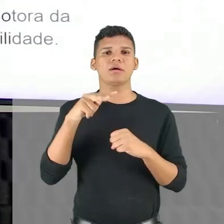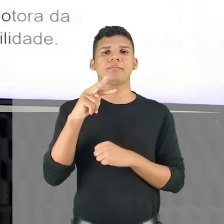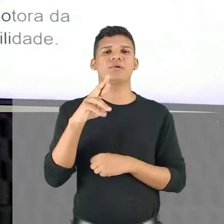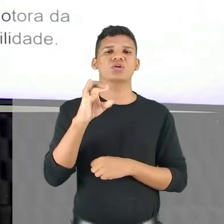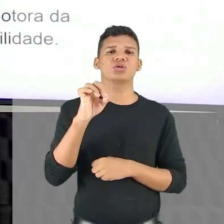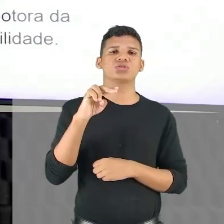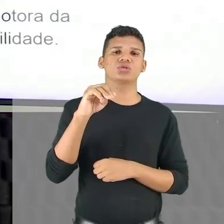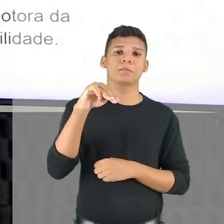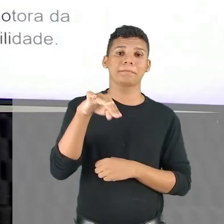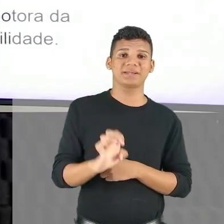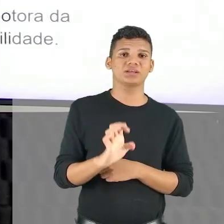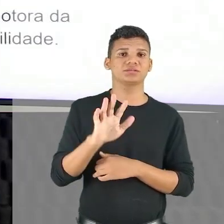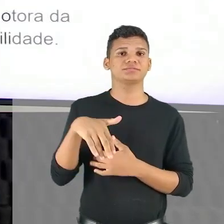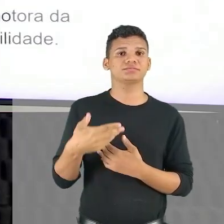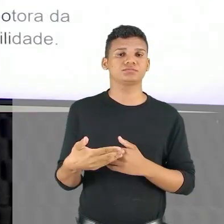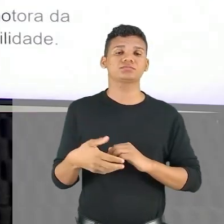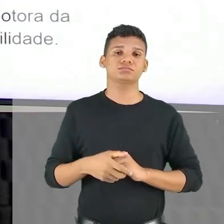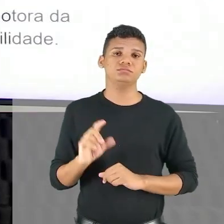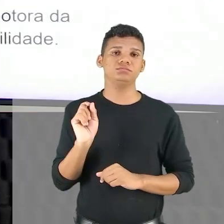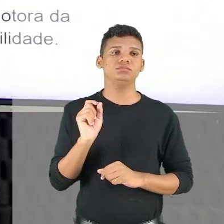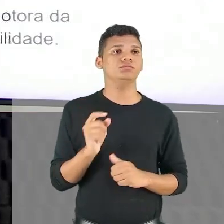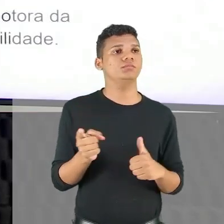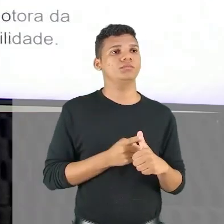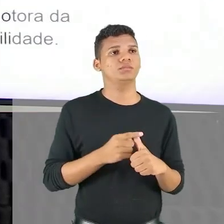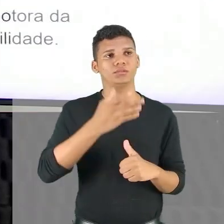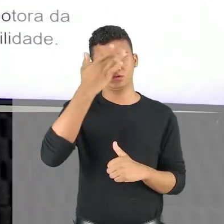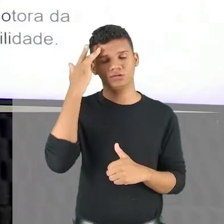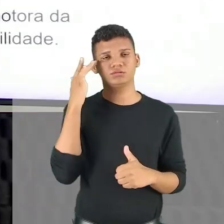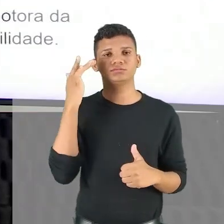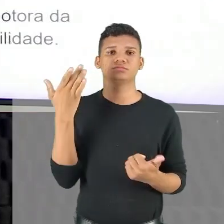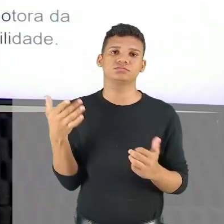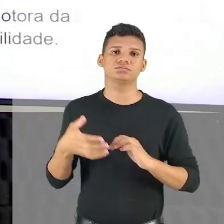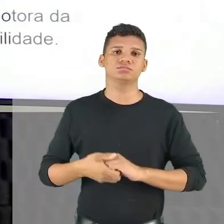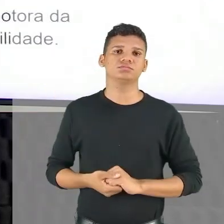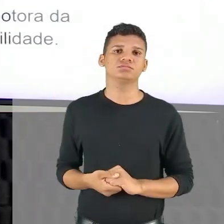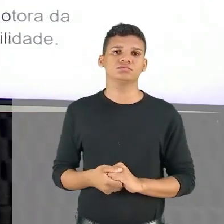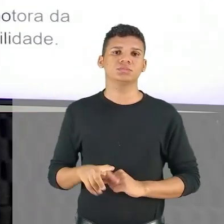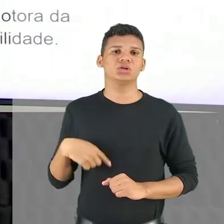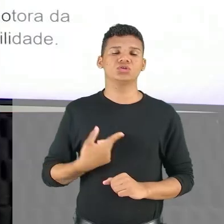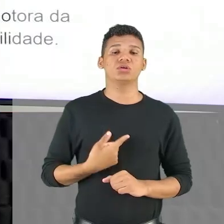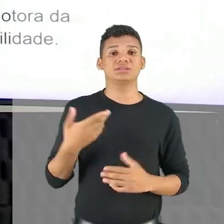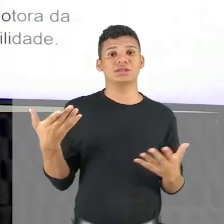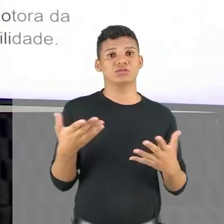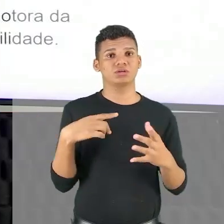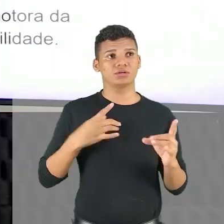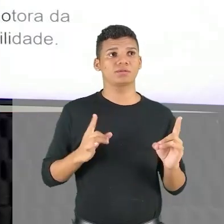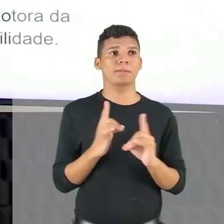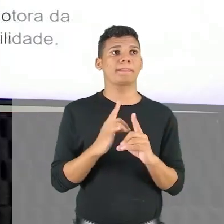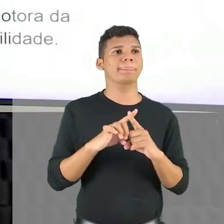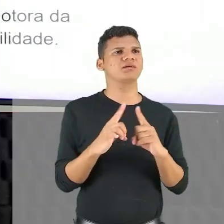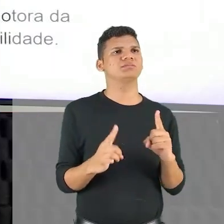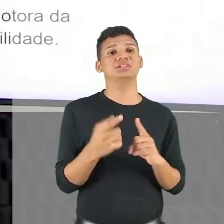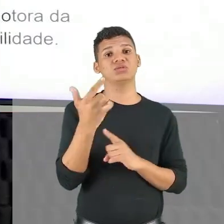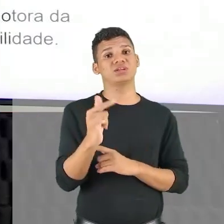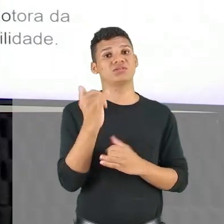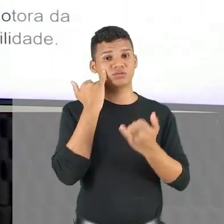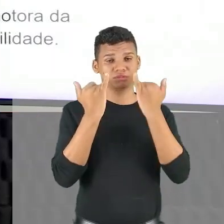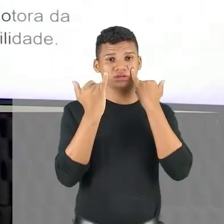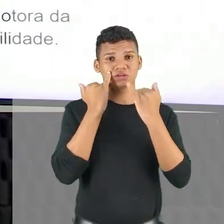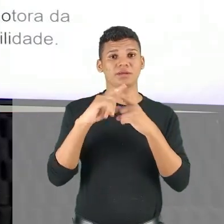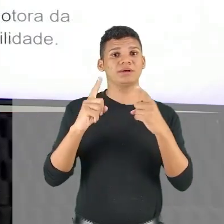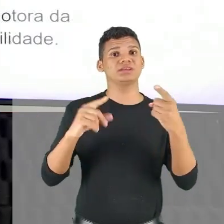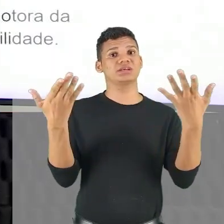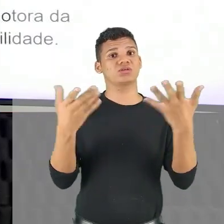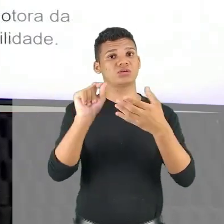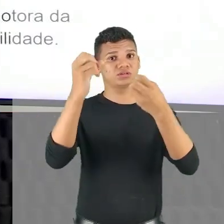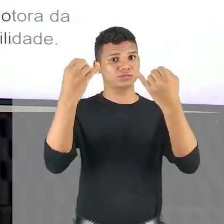dizem, NOS, não é isso? É uma marca da primeira pessoa do plural. Então, a gente vai identificar, observe que aqui não tem essa informação, eu que estou explicando